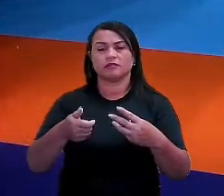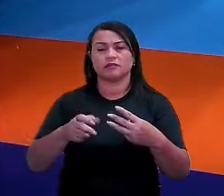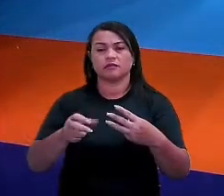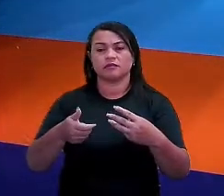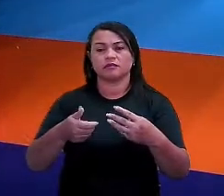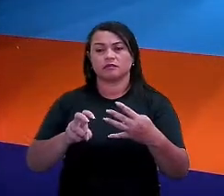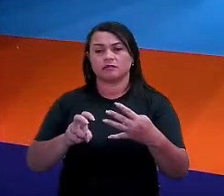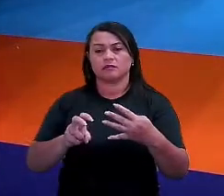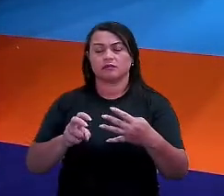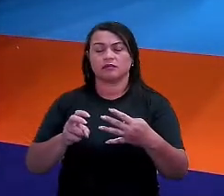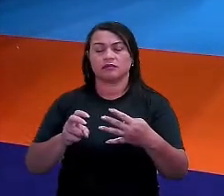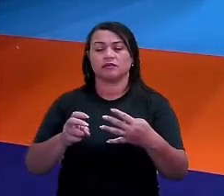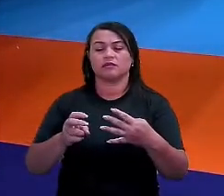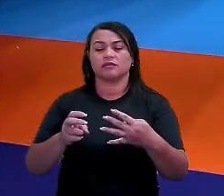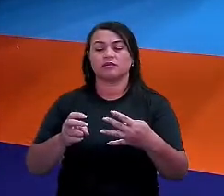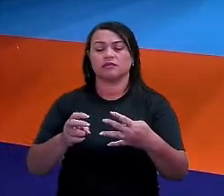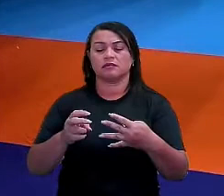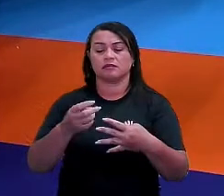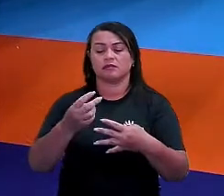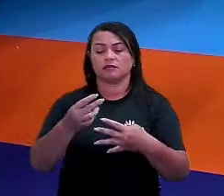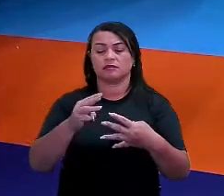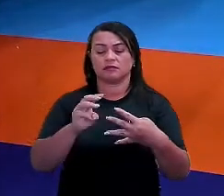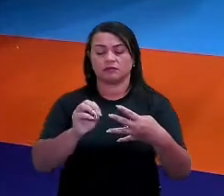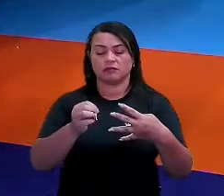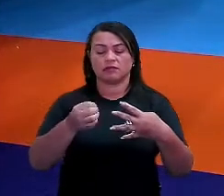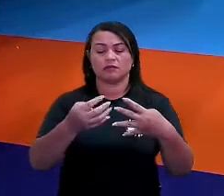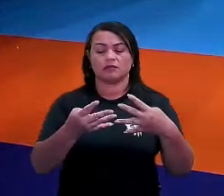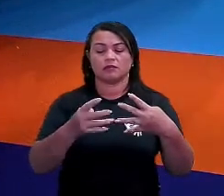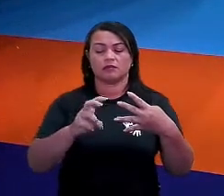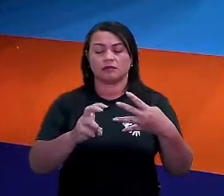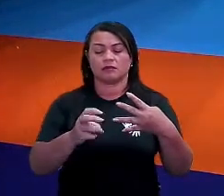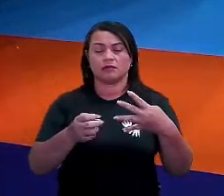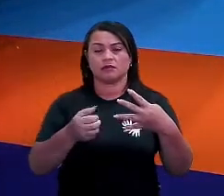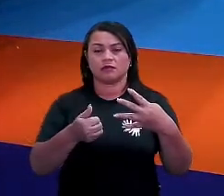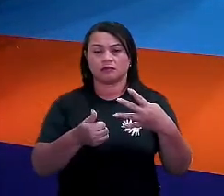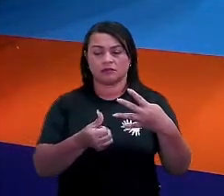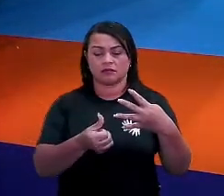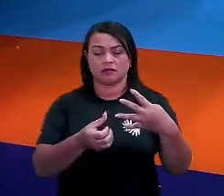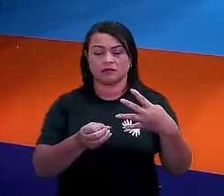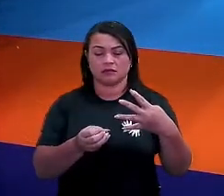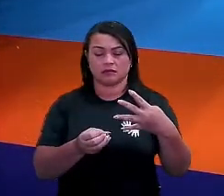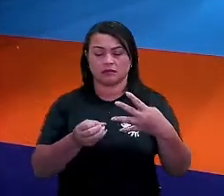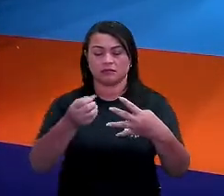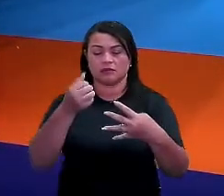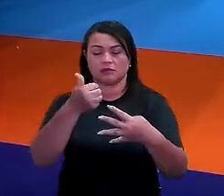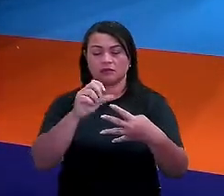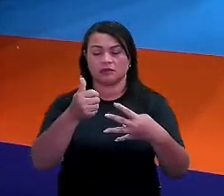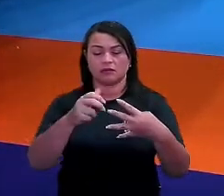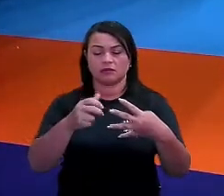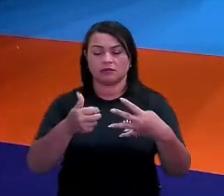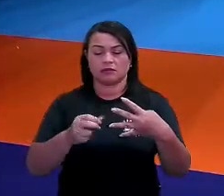mais 15, 45, mais 15, 60. Tá? Então,